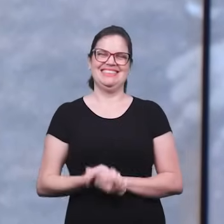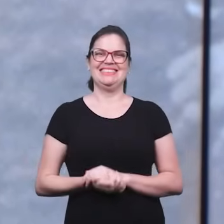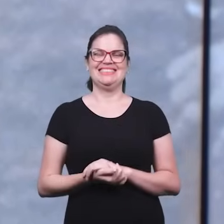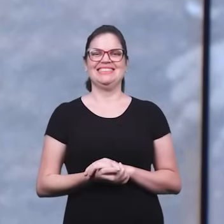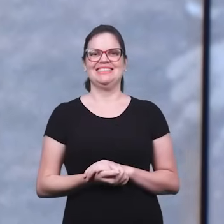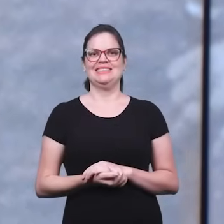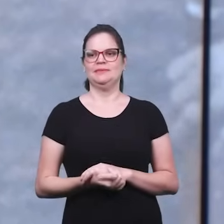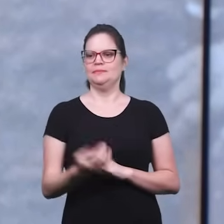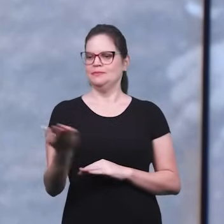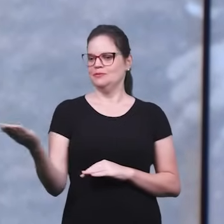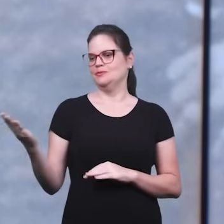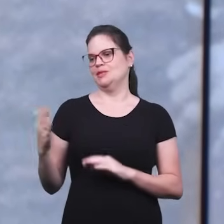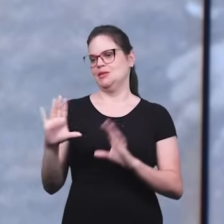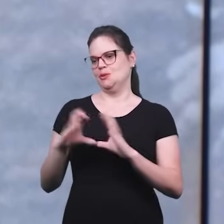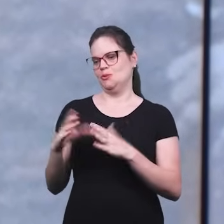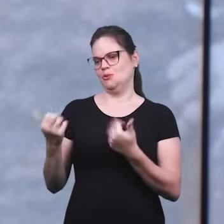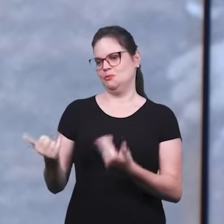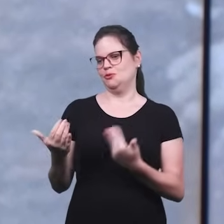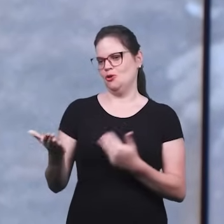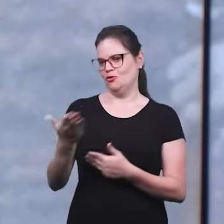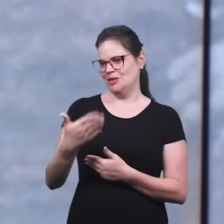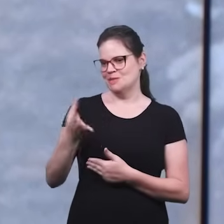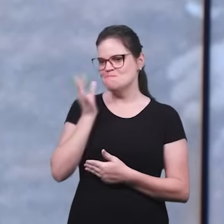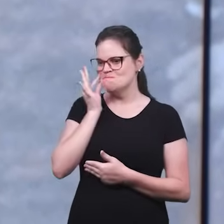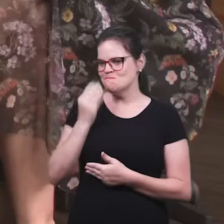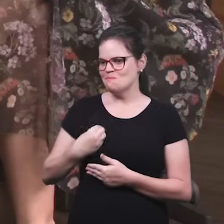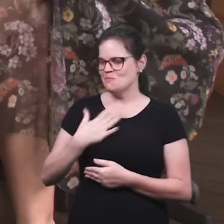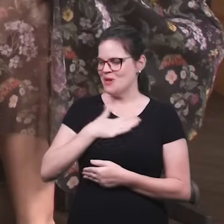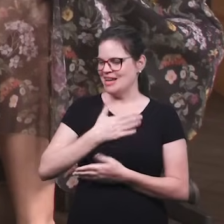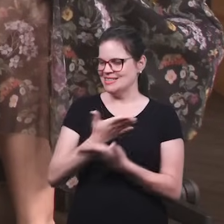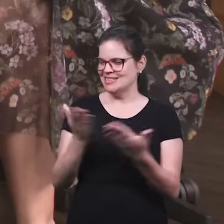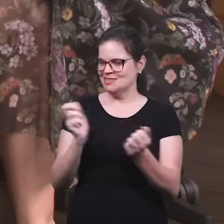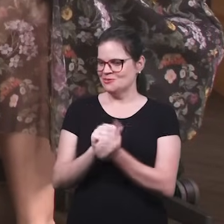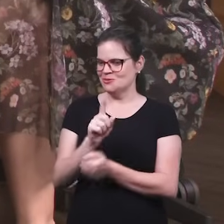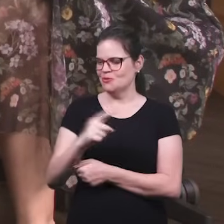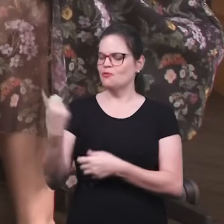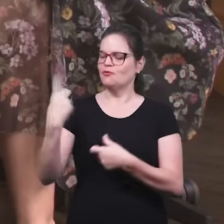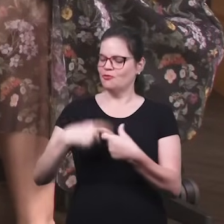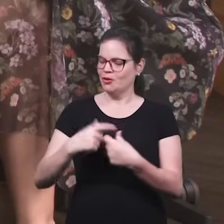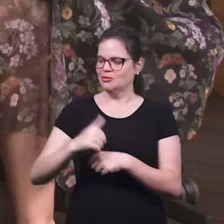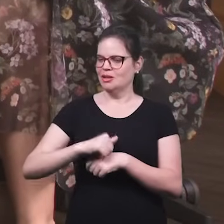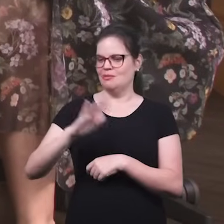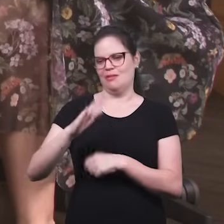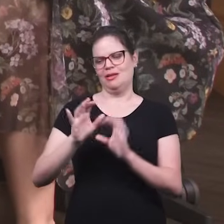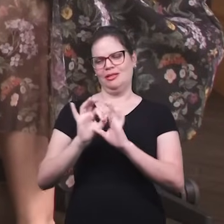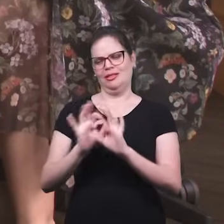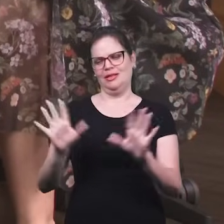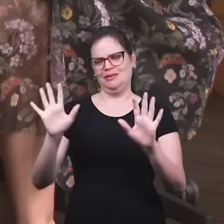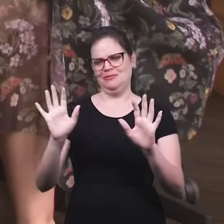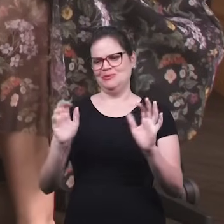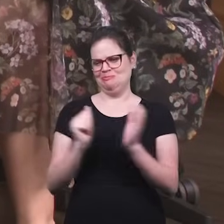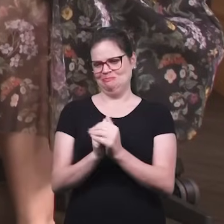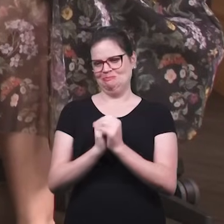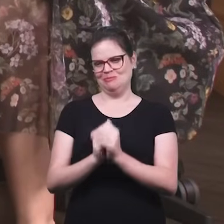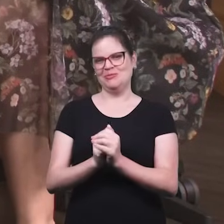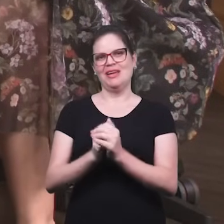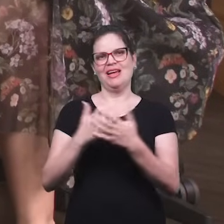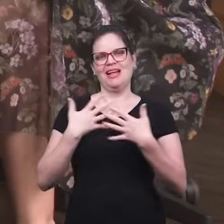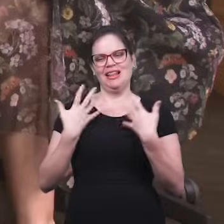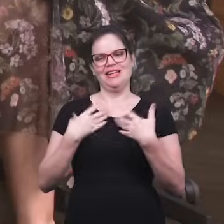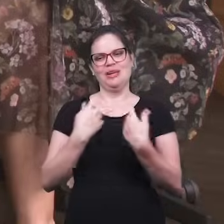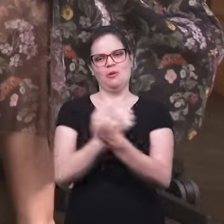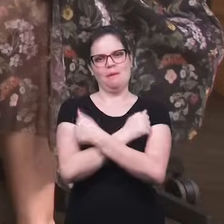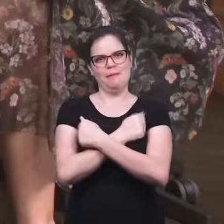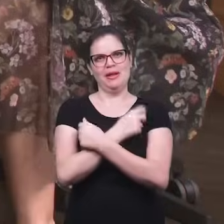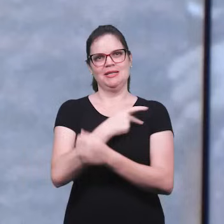produção. Aos jovens que aqui estão, foi um prazer tê-los conosco. Voltem sempre à casa de vocês. Uma alegria, um forte